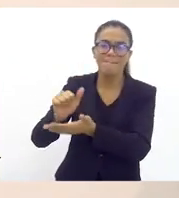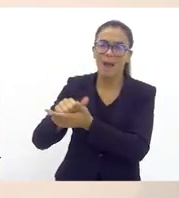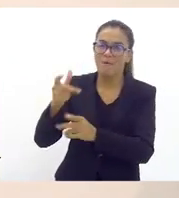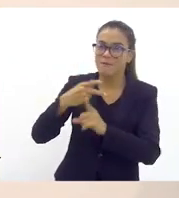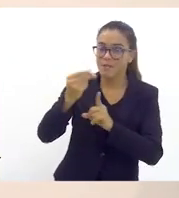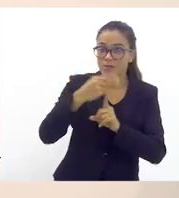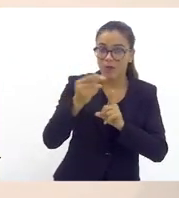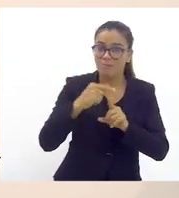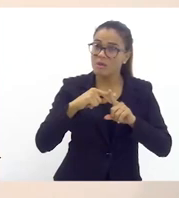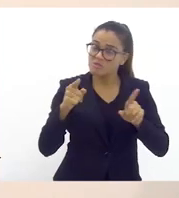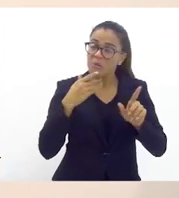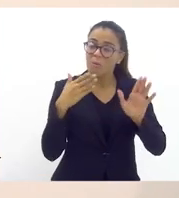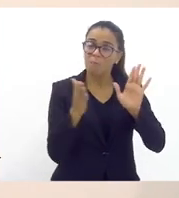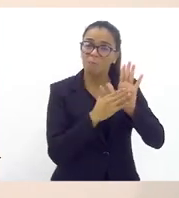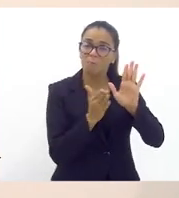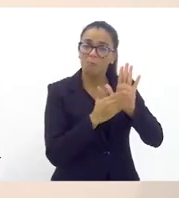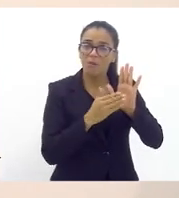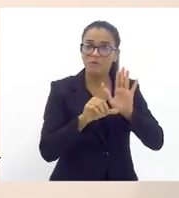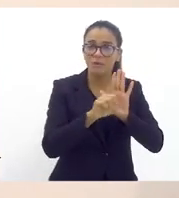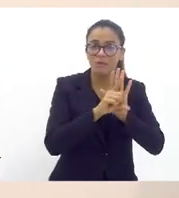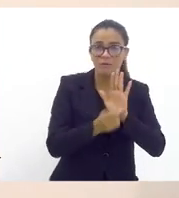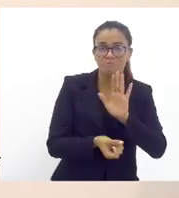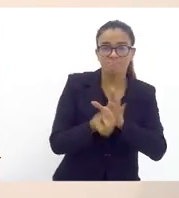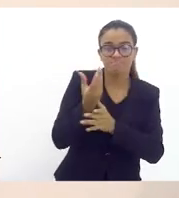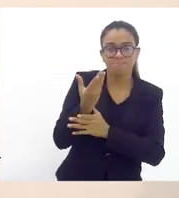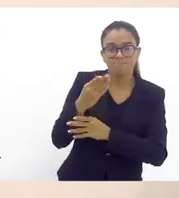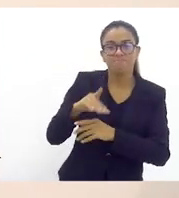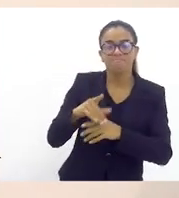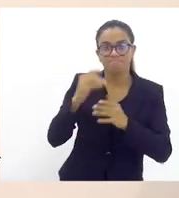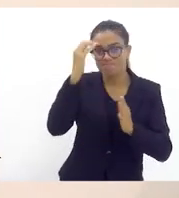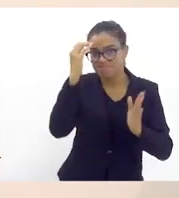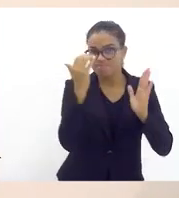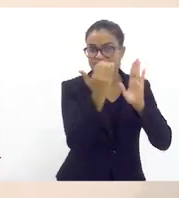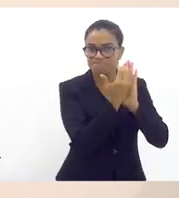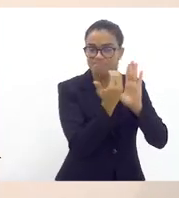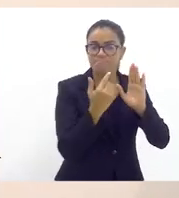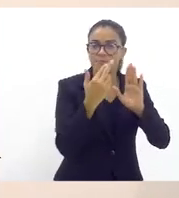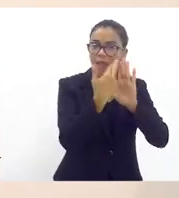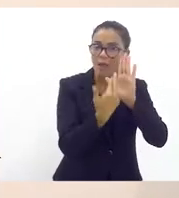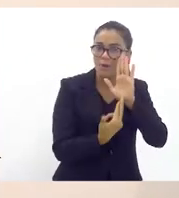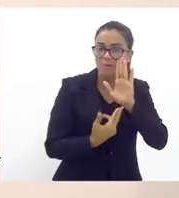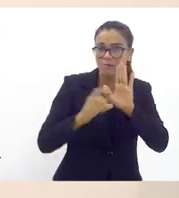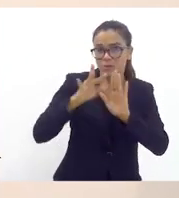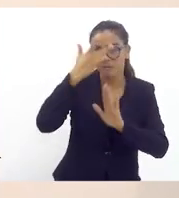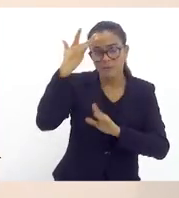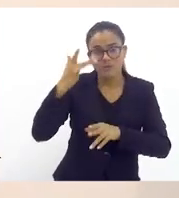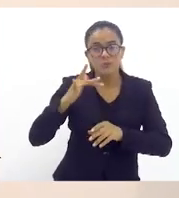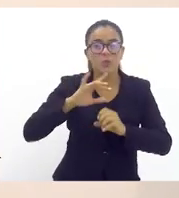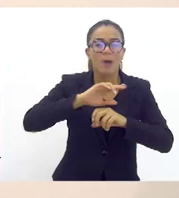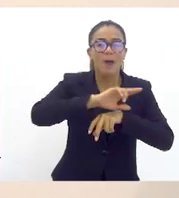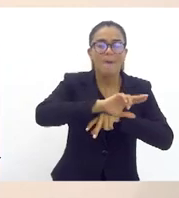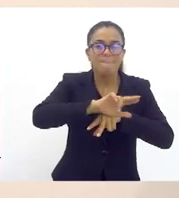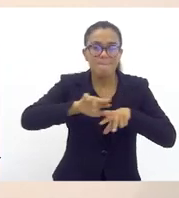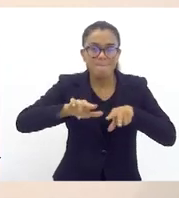como proposta de lei mesmo, Dani, para poder isso ser regulamentado, não só para pessoas trans binárias, como não binárias, que a gente nem